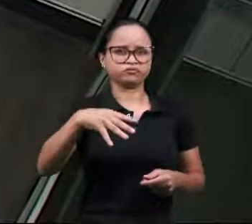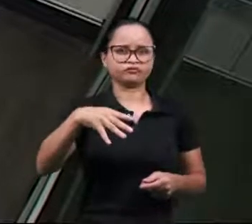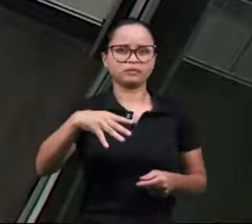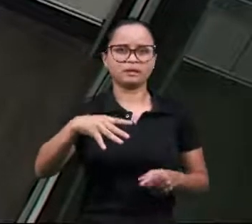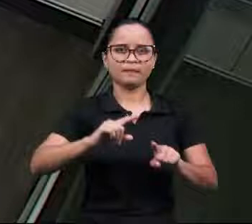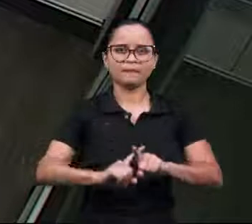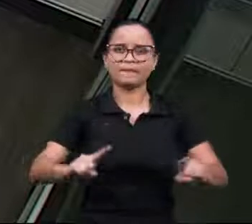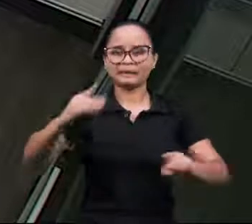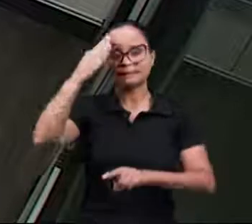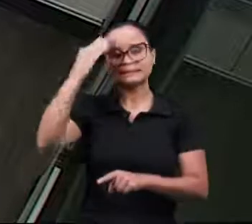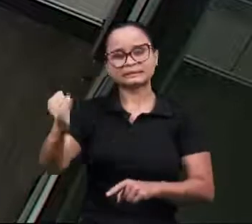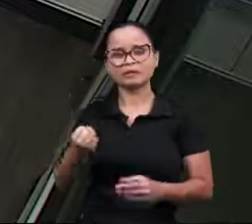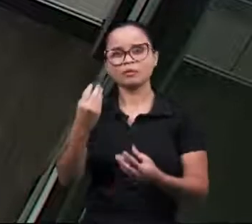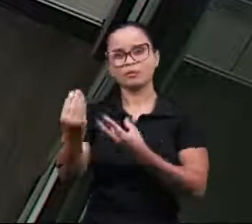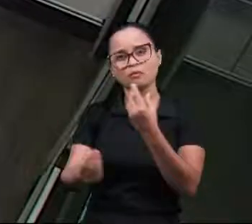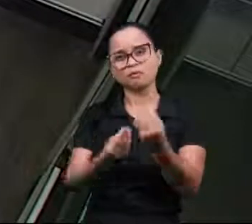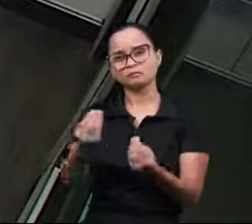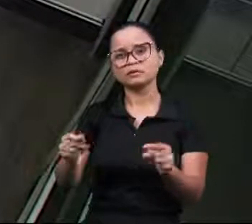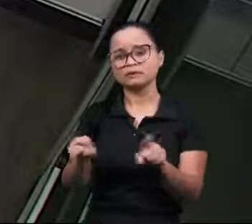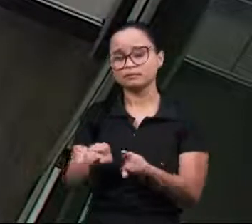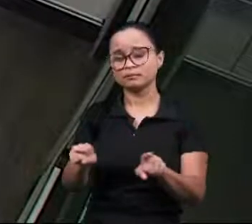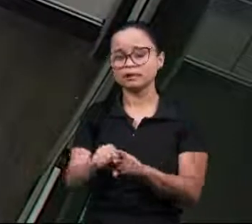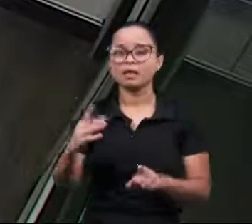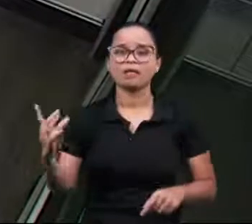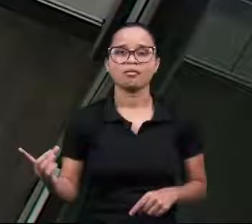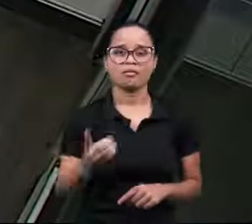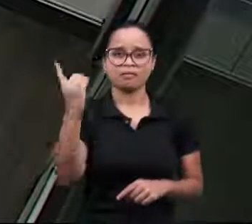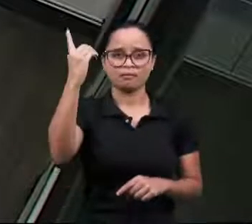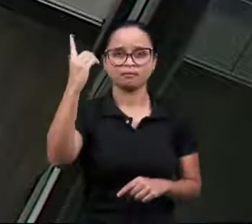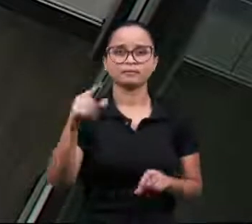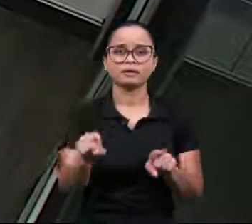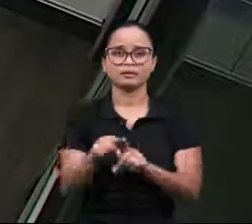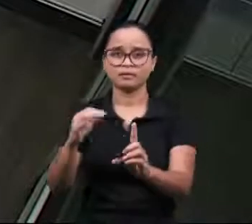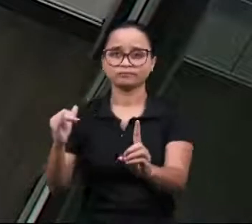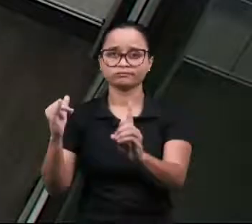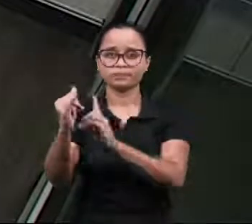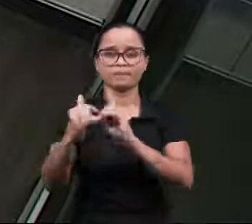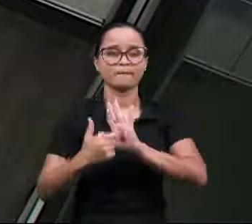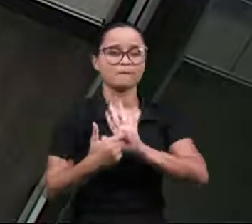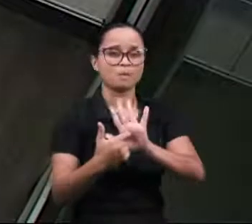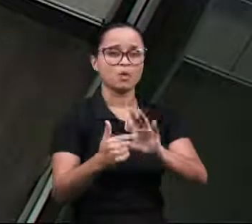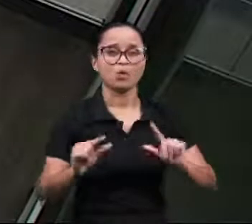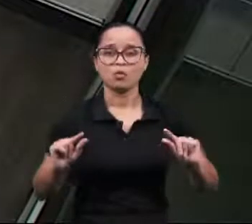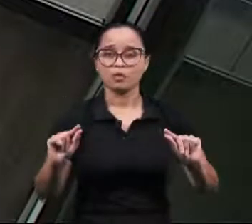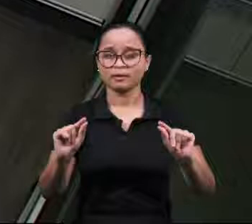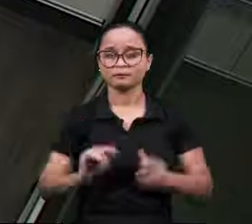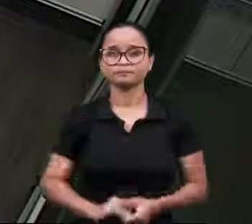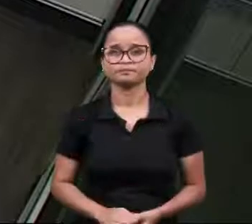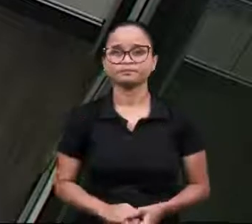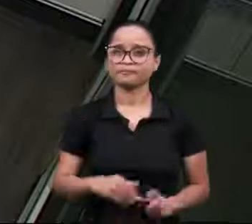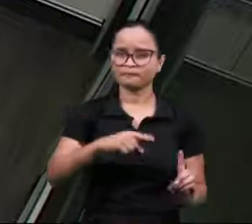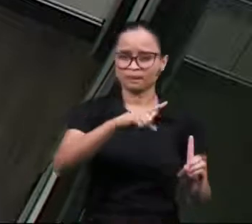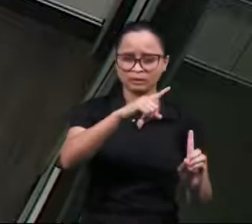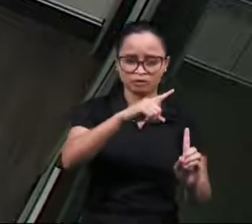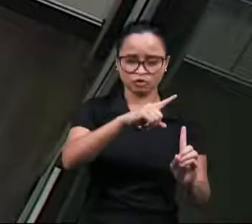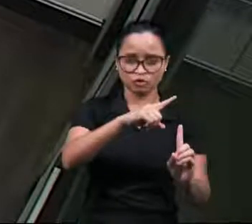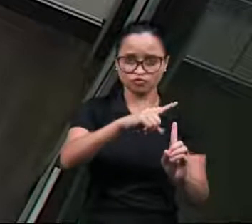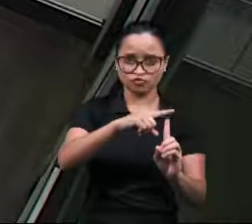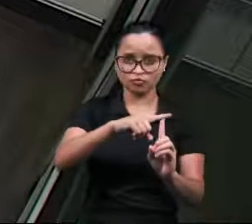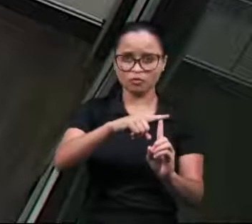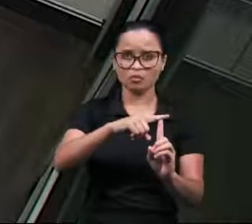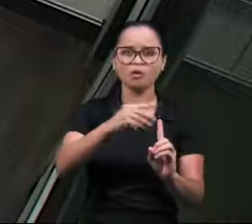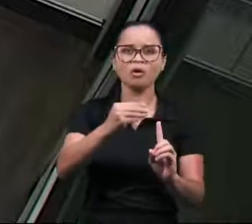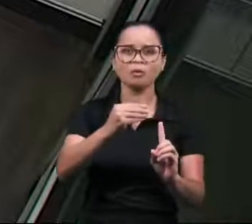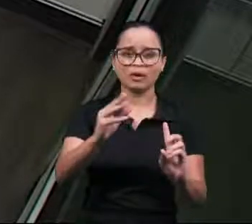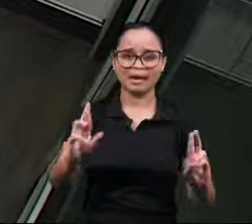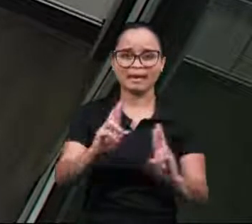de Deus. Servo de Deus. Servo de Deus, né? E as profecias também falam, né? Que o tipo, Davi é tipo do